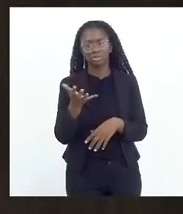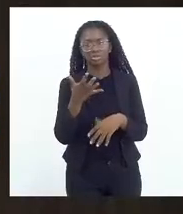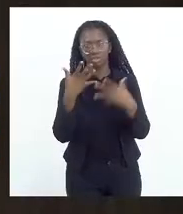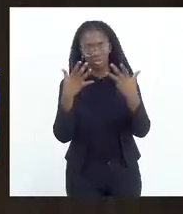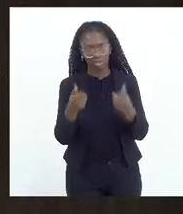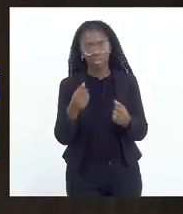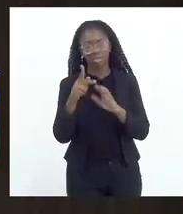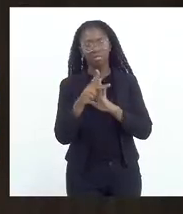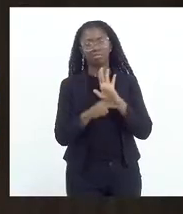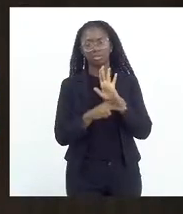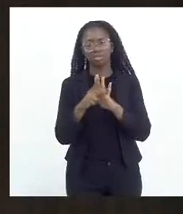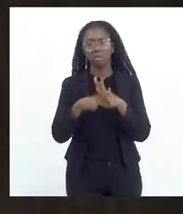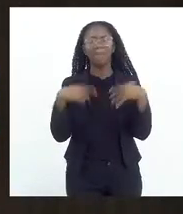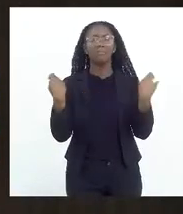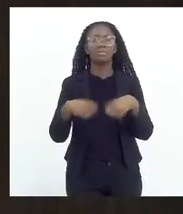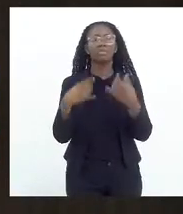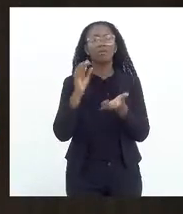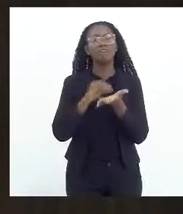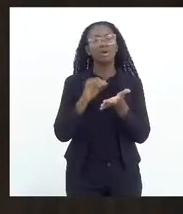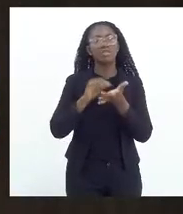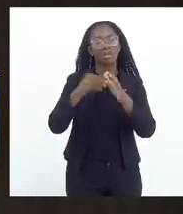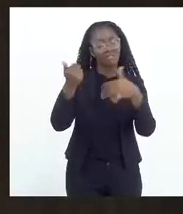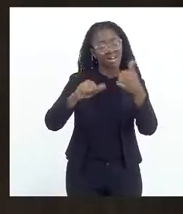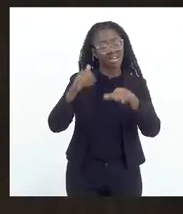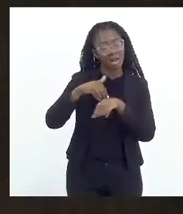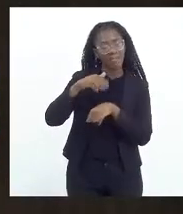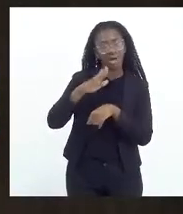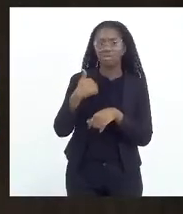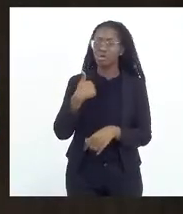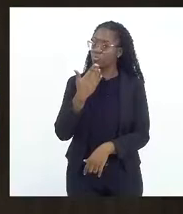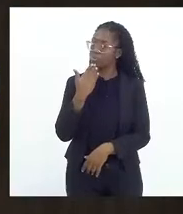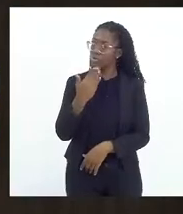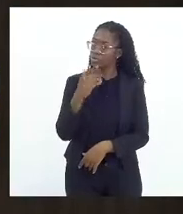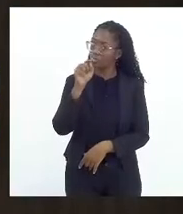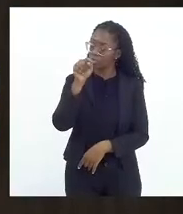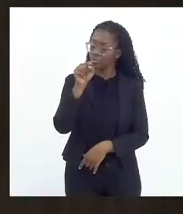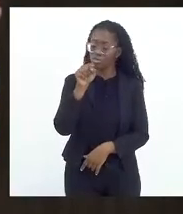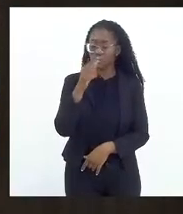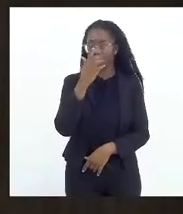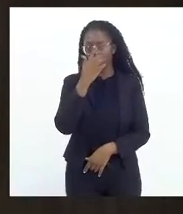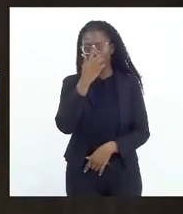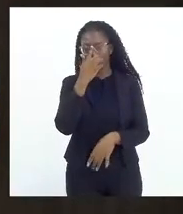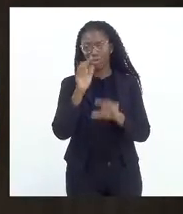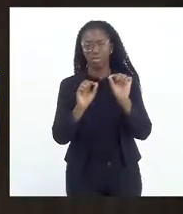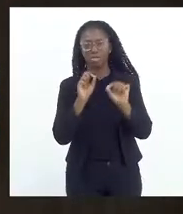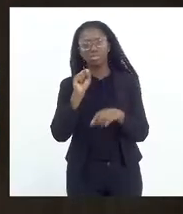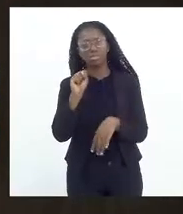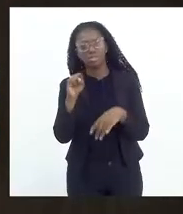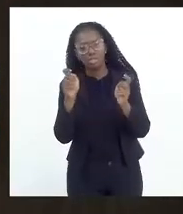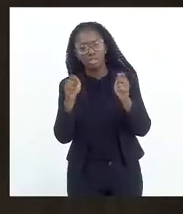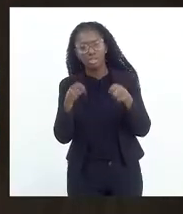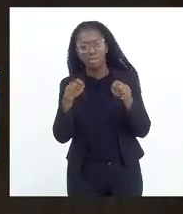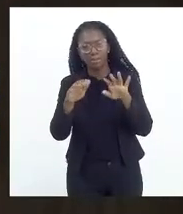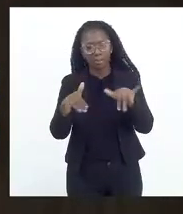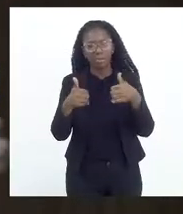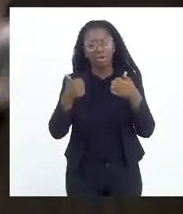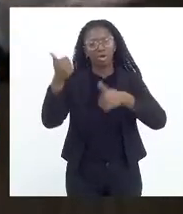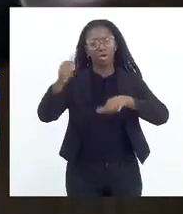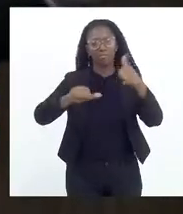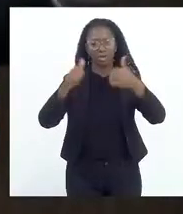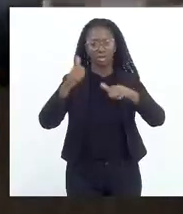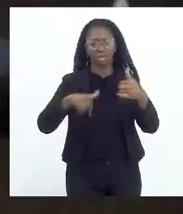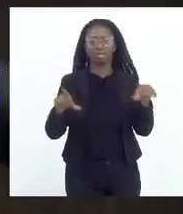projeto ainda carecem de mais análise. Eu ia fazer um pedido à Vossa Excelência. Se nós pudéssemos, para melhor avaliar,